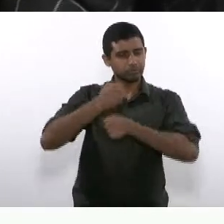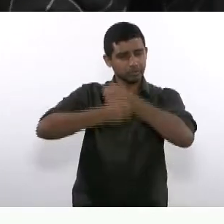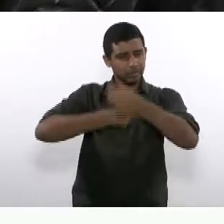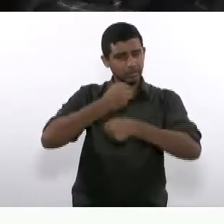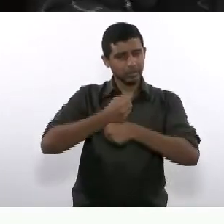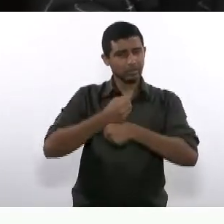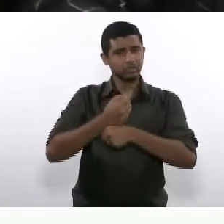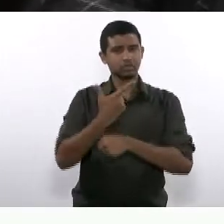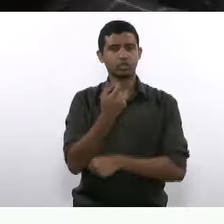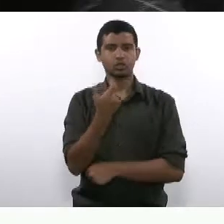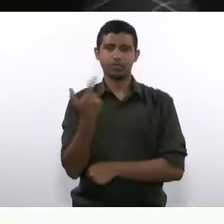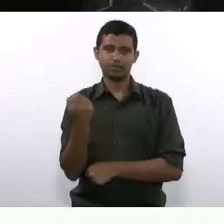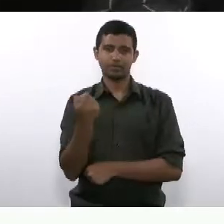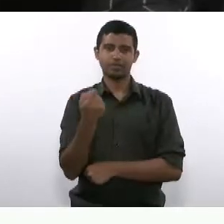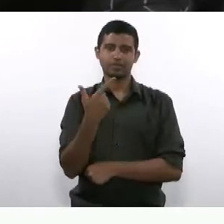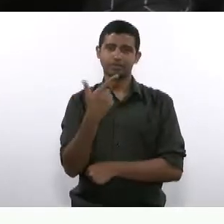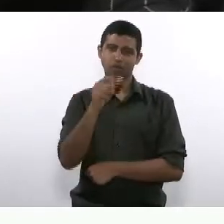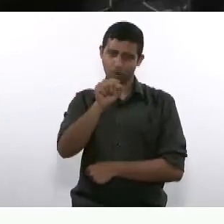milhões.